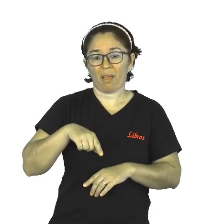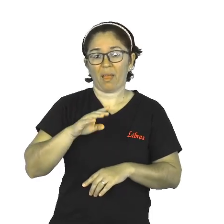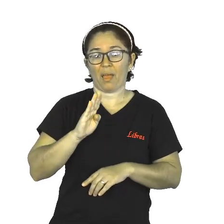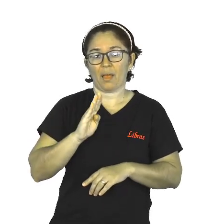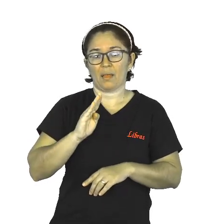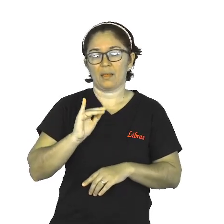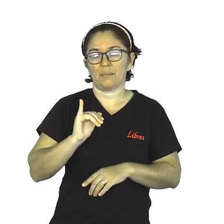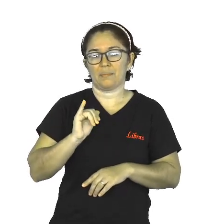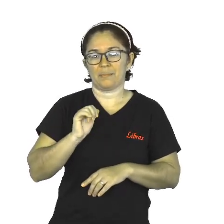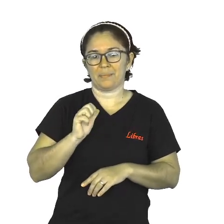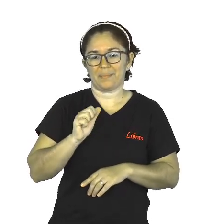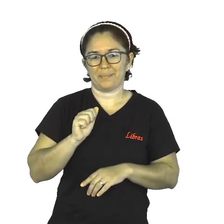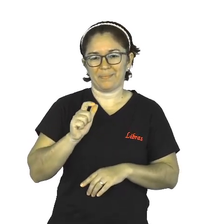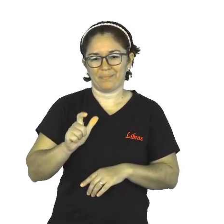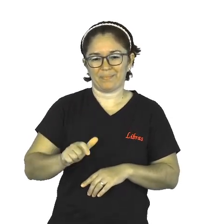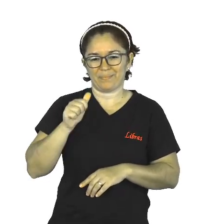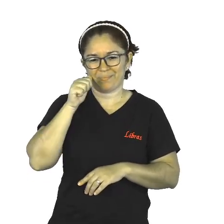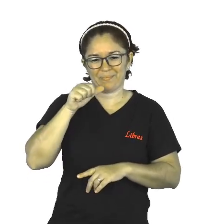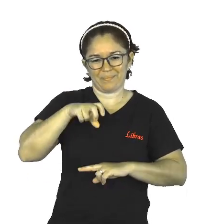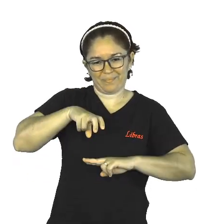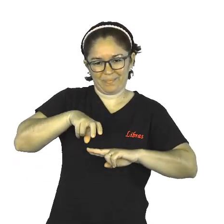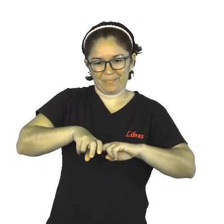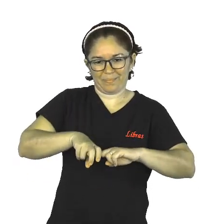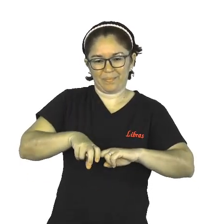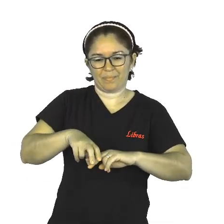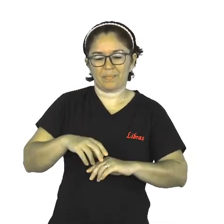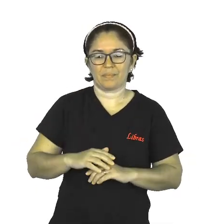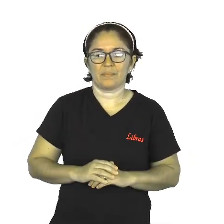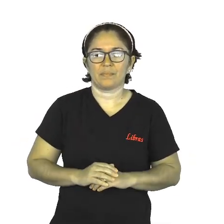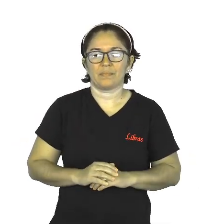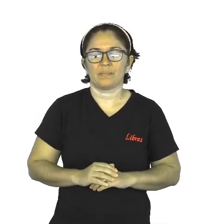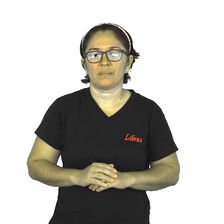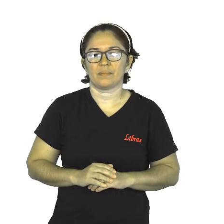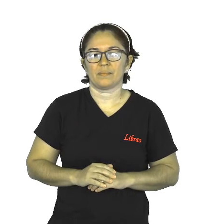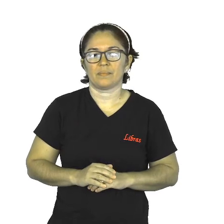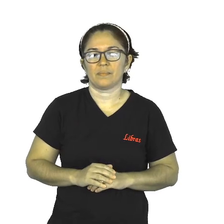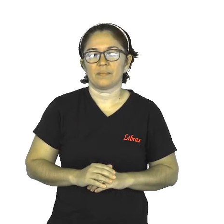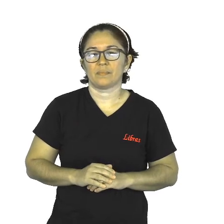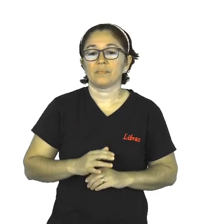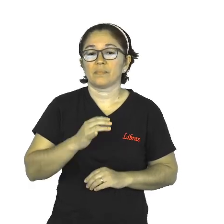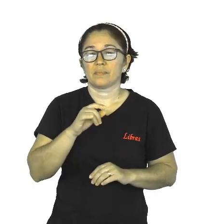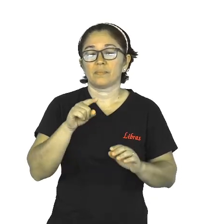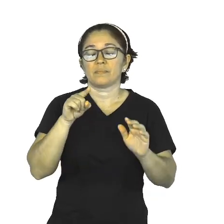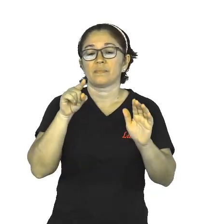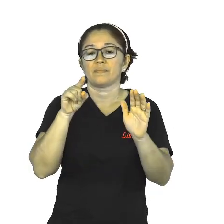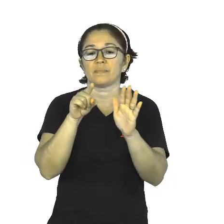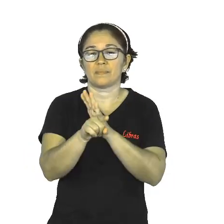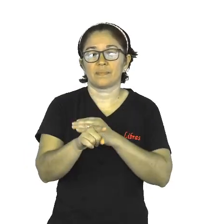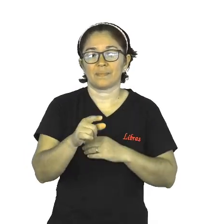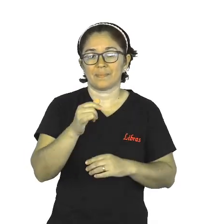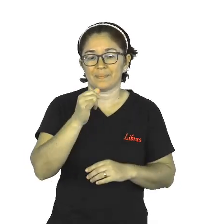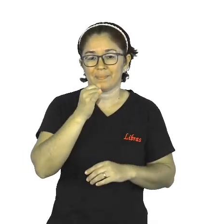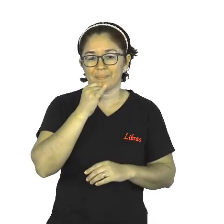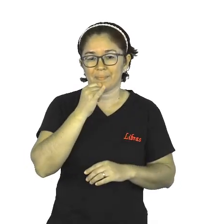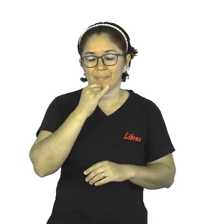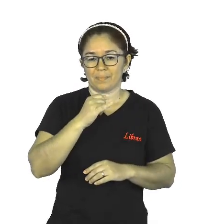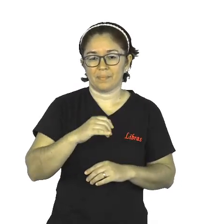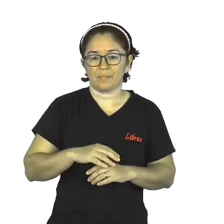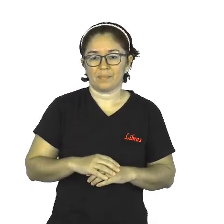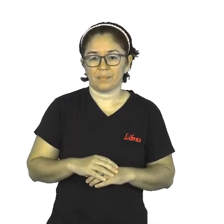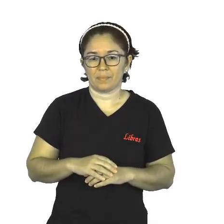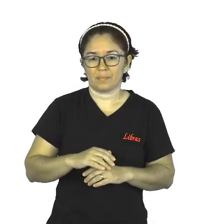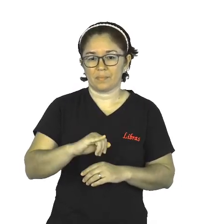Bia. Parabéns. E agora? Quem está sentado ou sentada